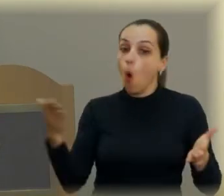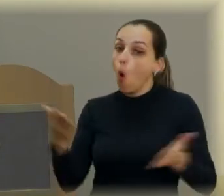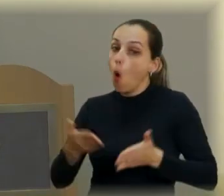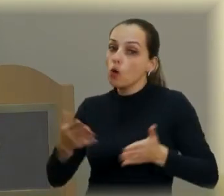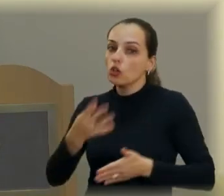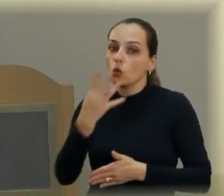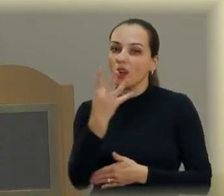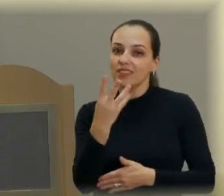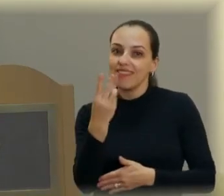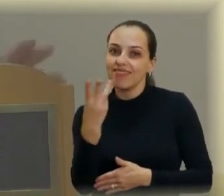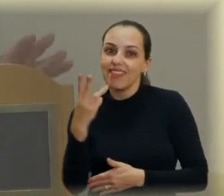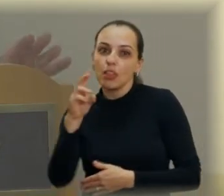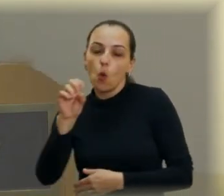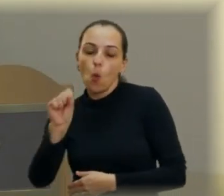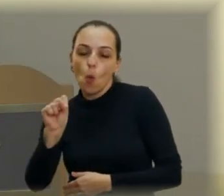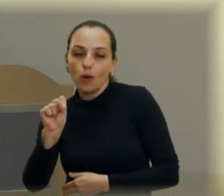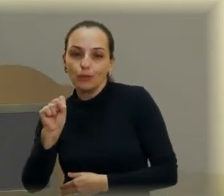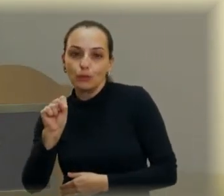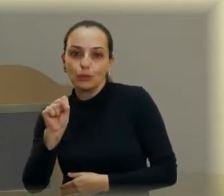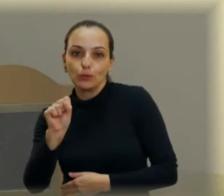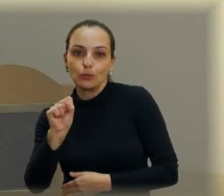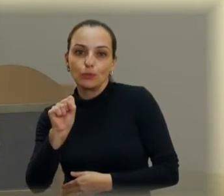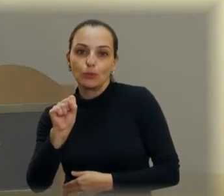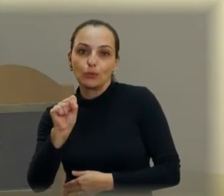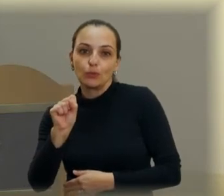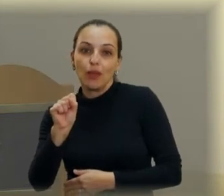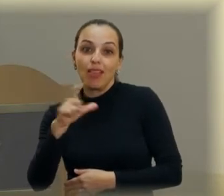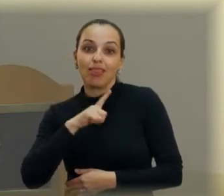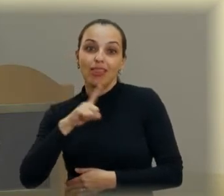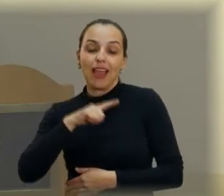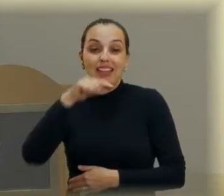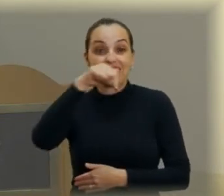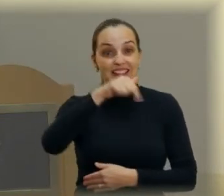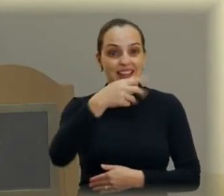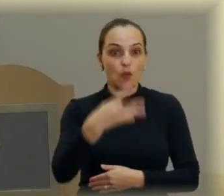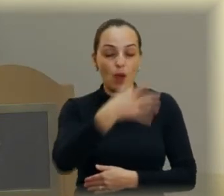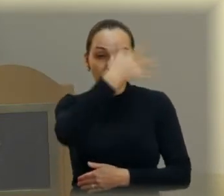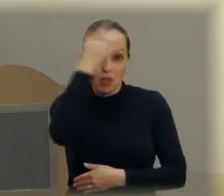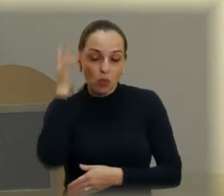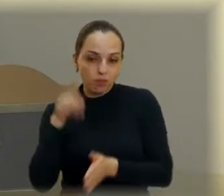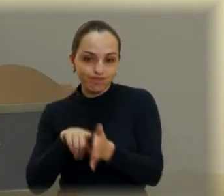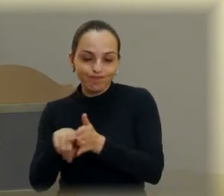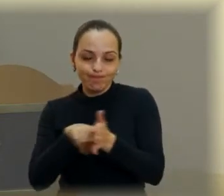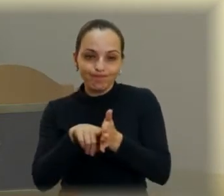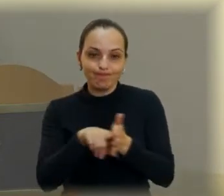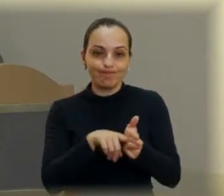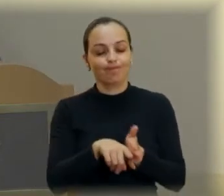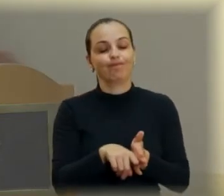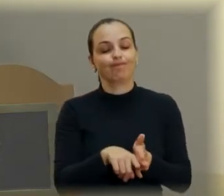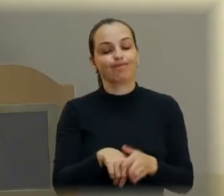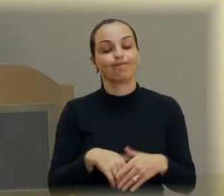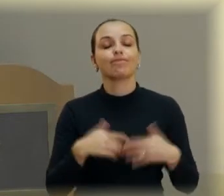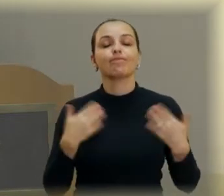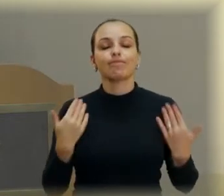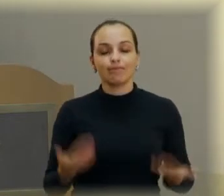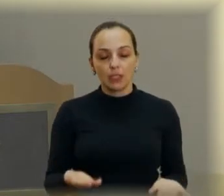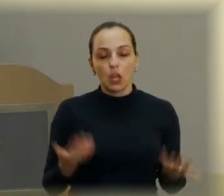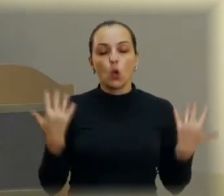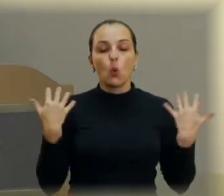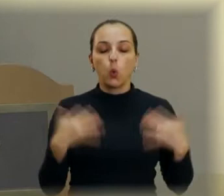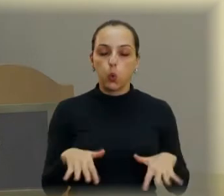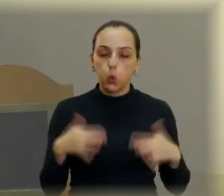com 438 e tem 74 pessoas em andares então é